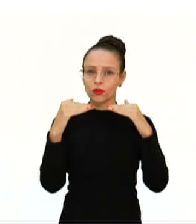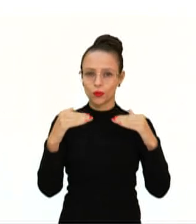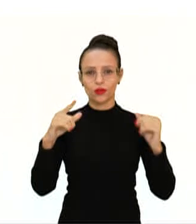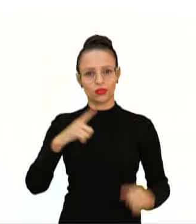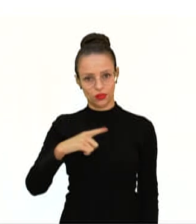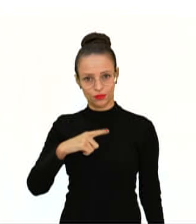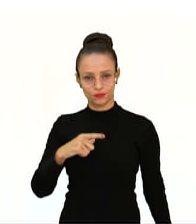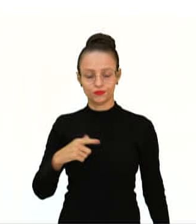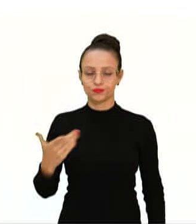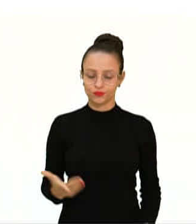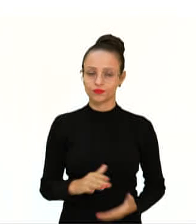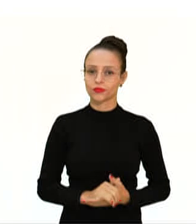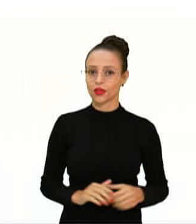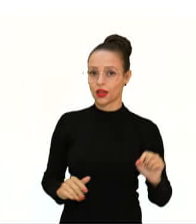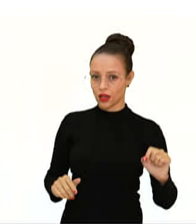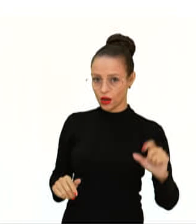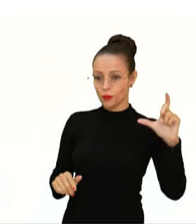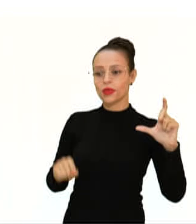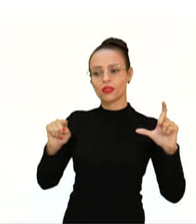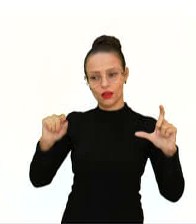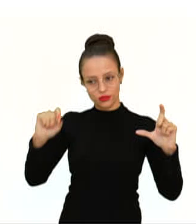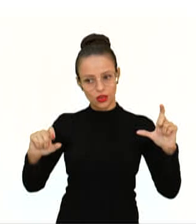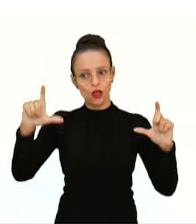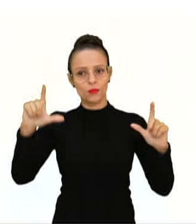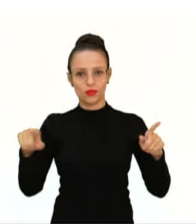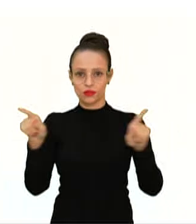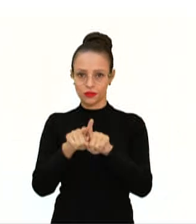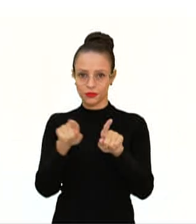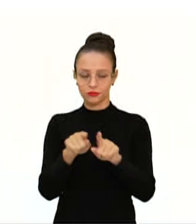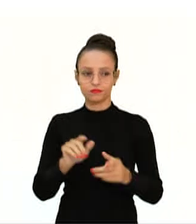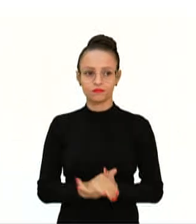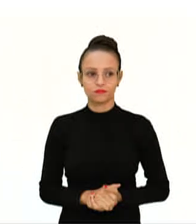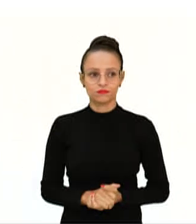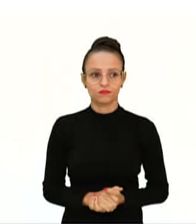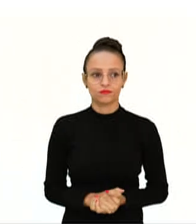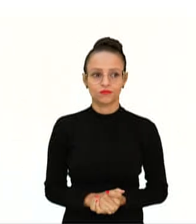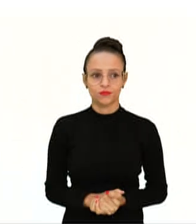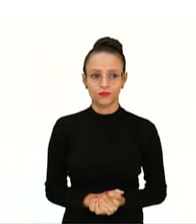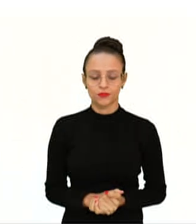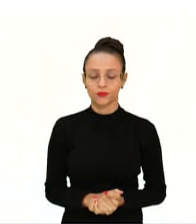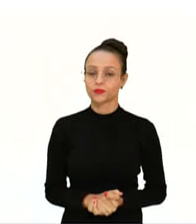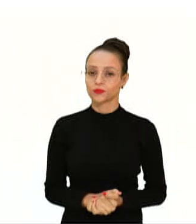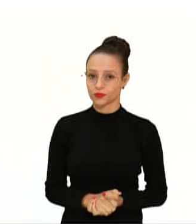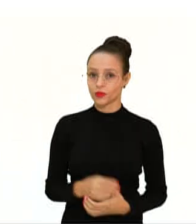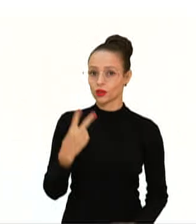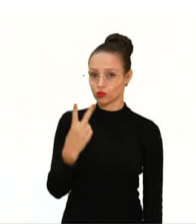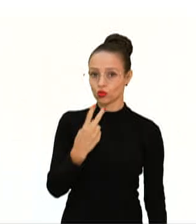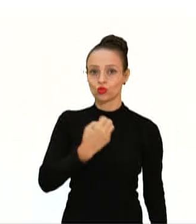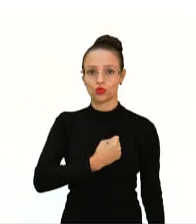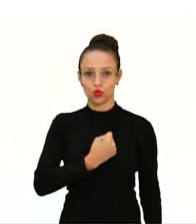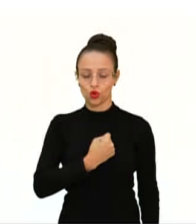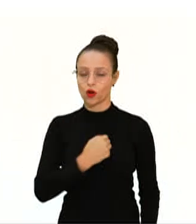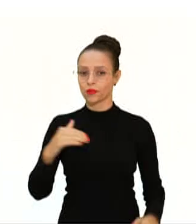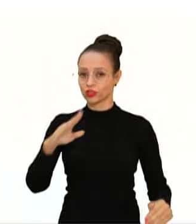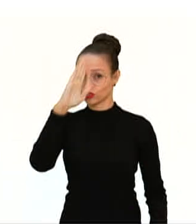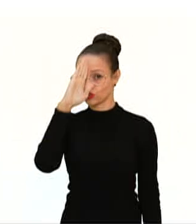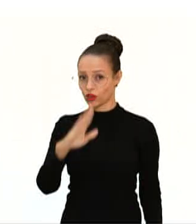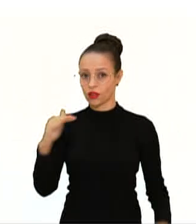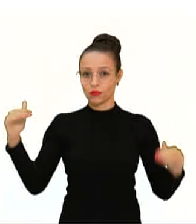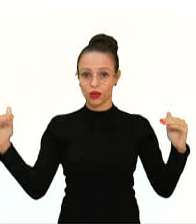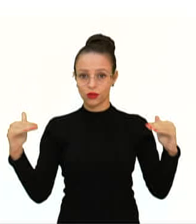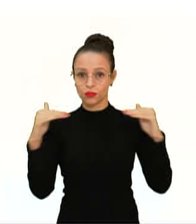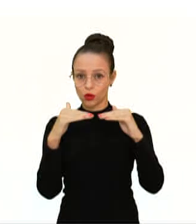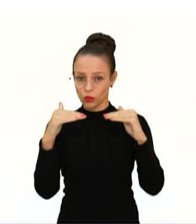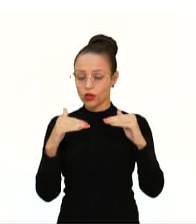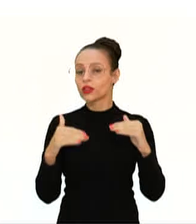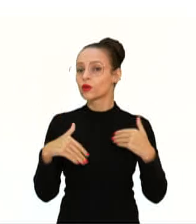proporcionais. Ok? Quando uma aumenta, a outra aumenta. Então, vamos ver aqui. Ó. Duas grandezas são diretamente